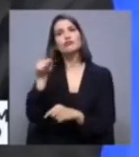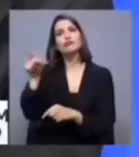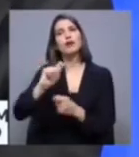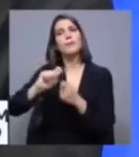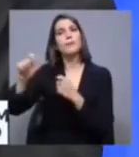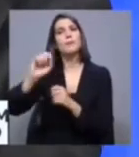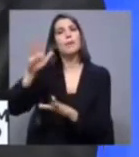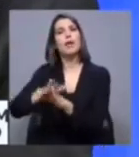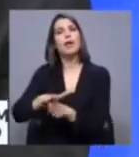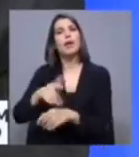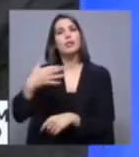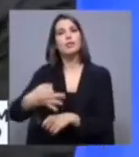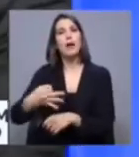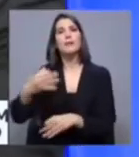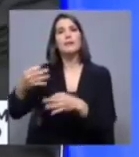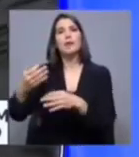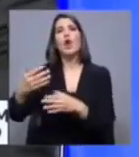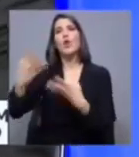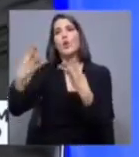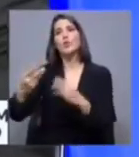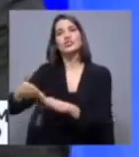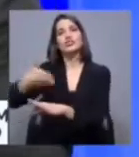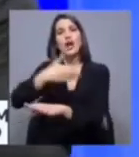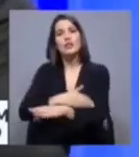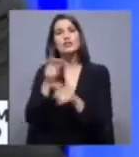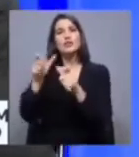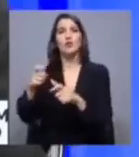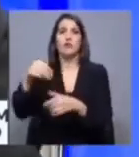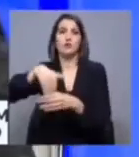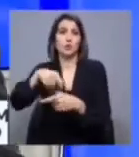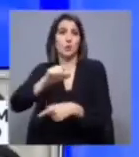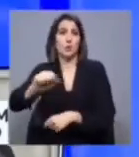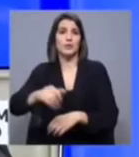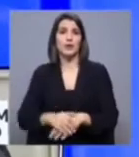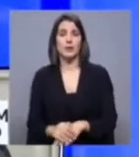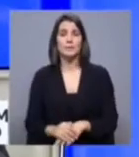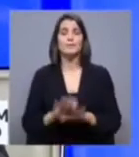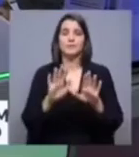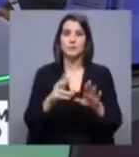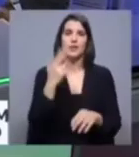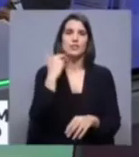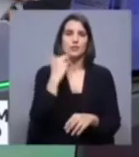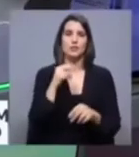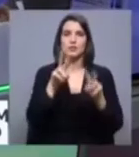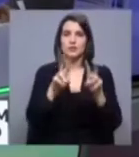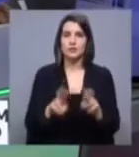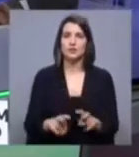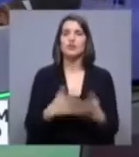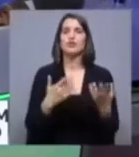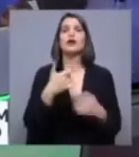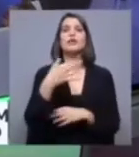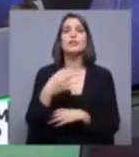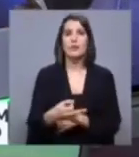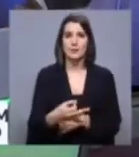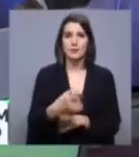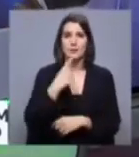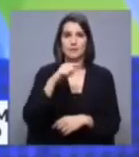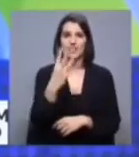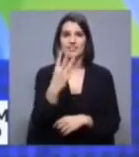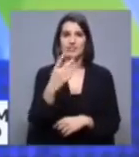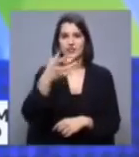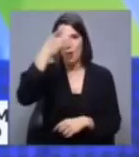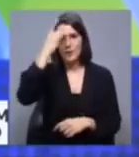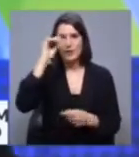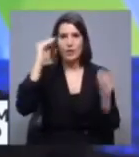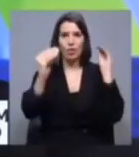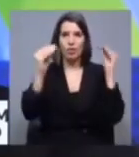o Tribunal de Contas, antes de serem atribuídas. Bom, André Ventura, há aqui vários assuntos. A questão da TAP. Três vezes a mudar de